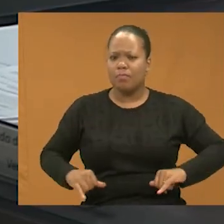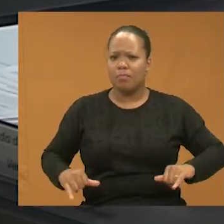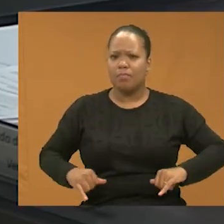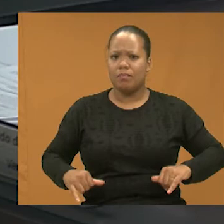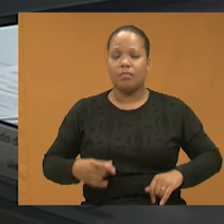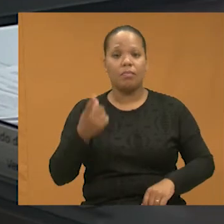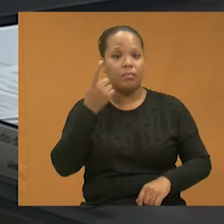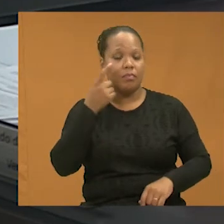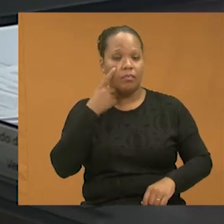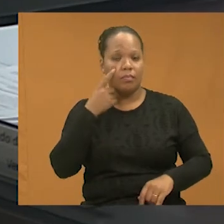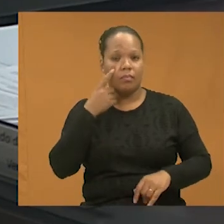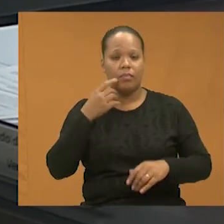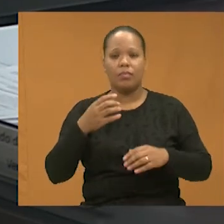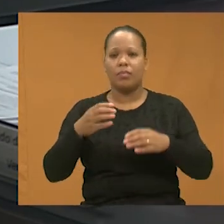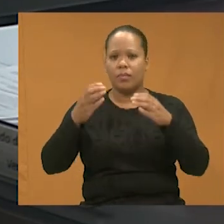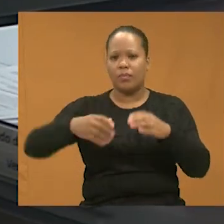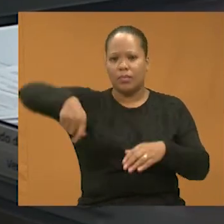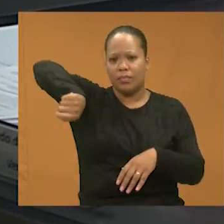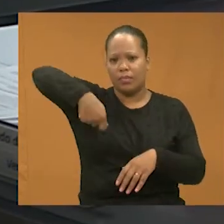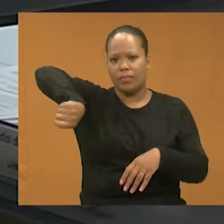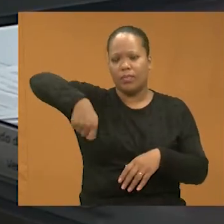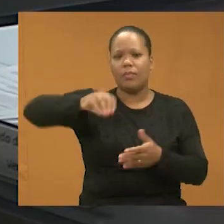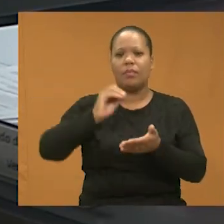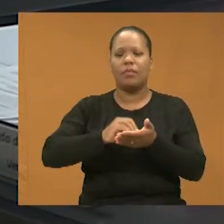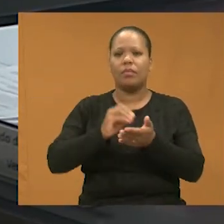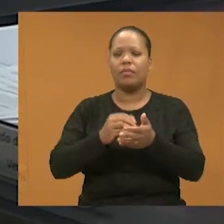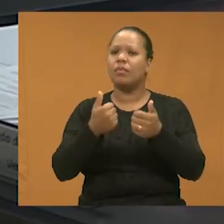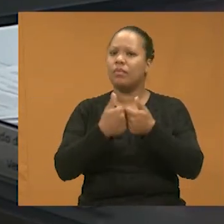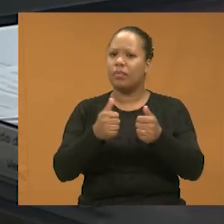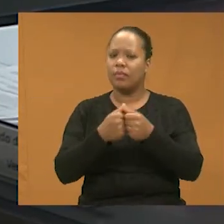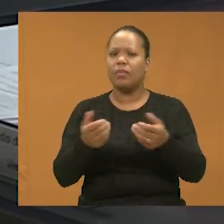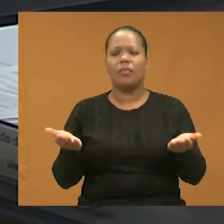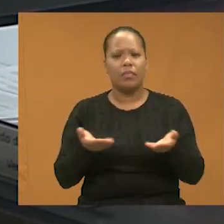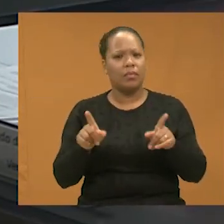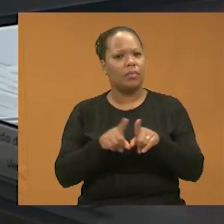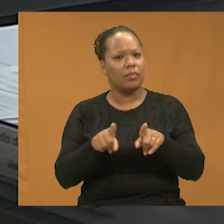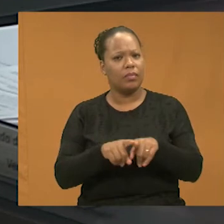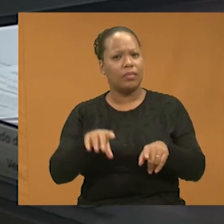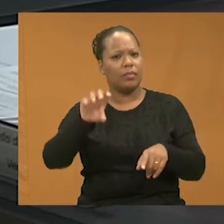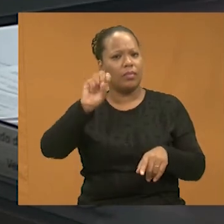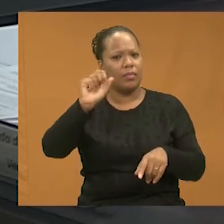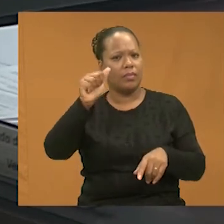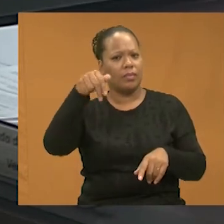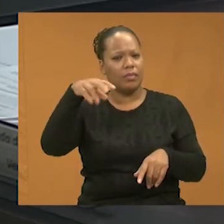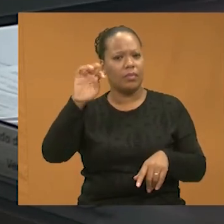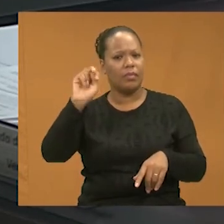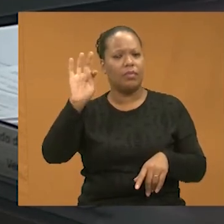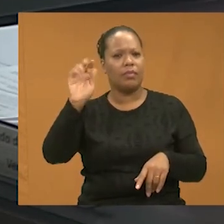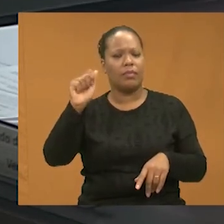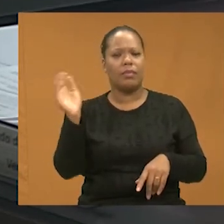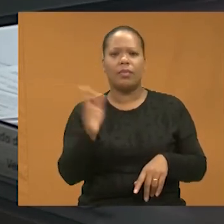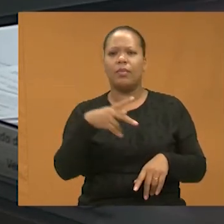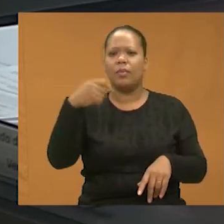o Parque dos Sinos, a situação que está lá, faltando ônibus. Agora o Santa Paula. Aí você vê